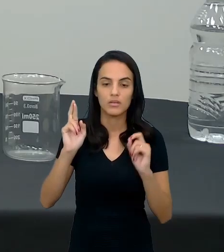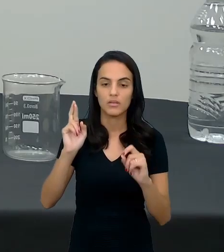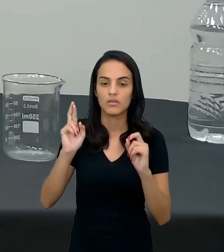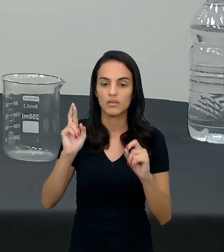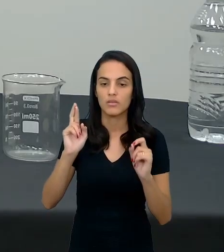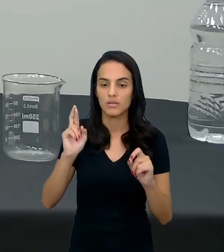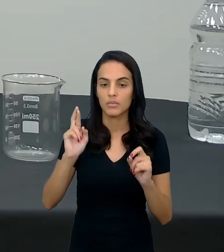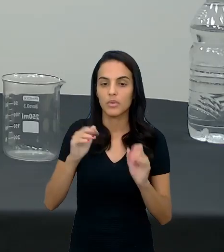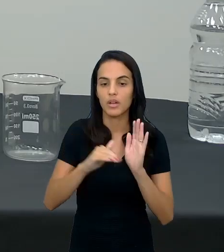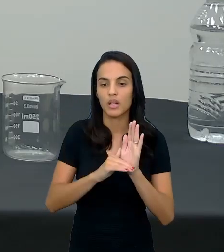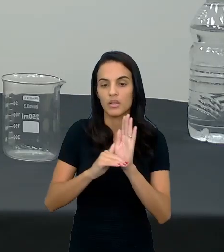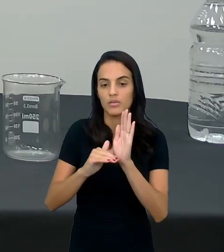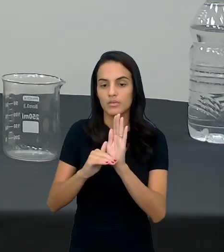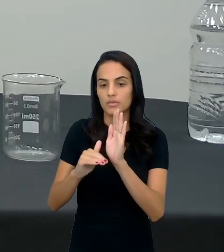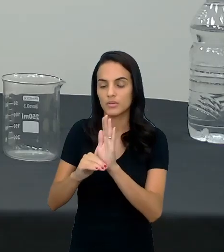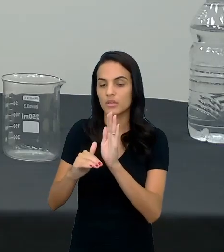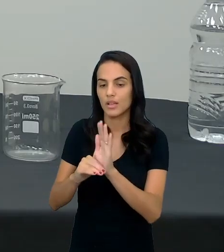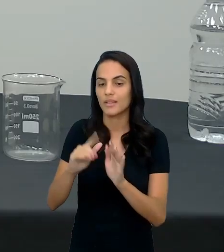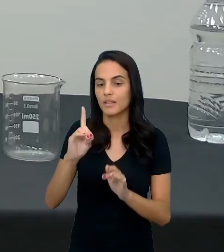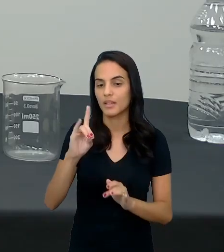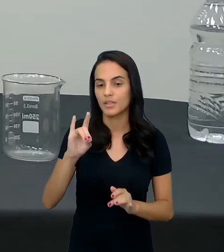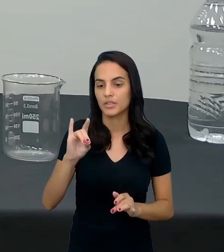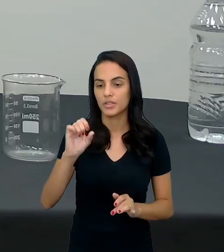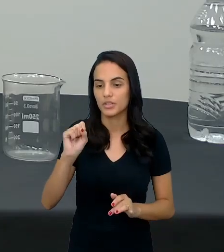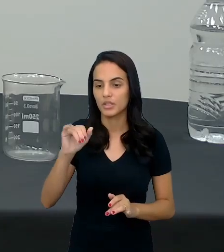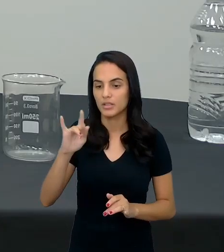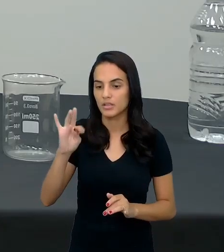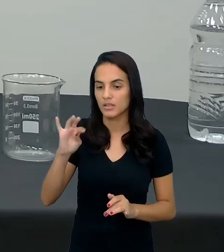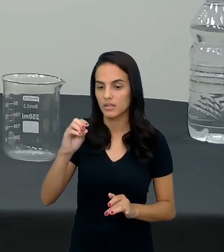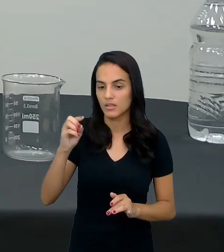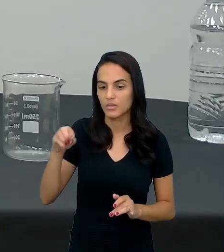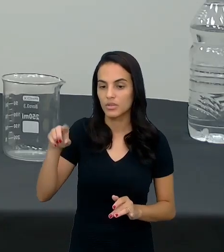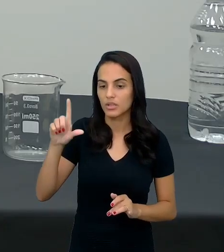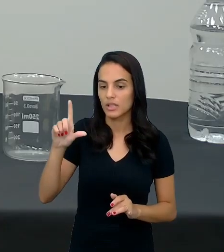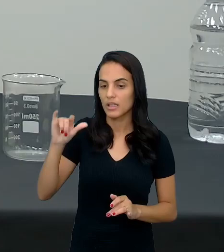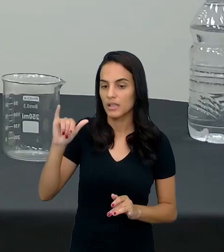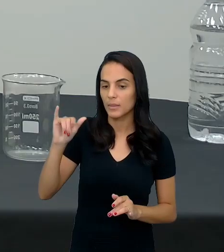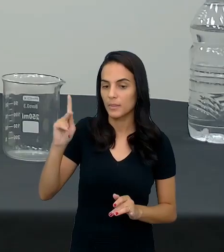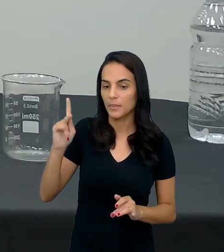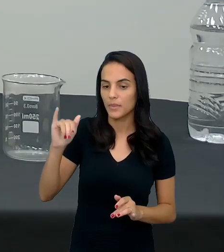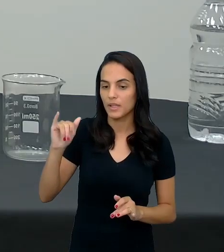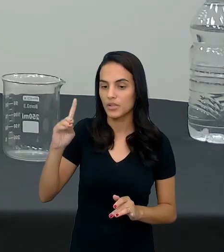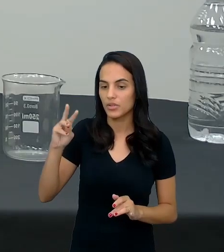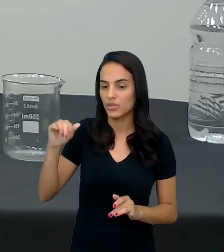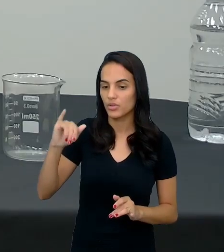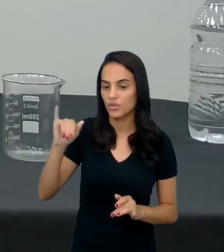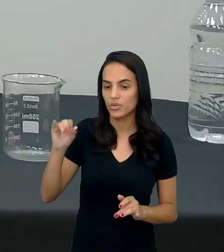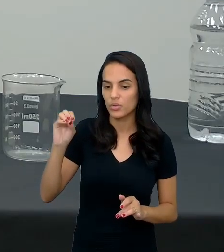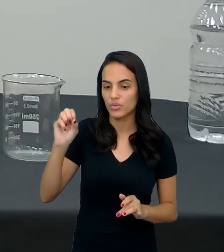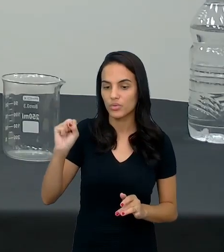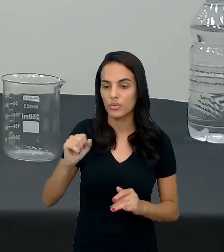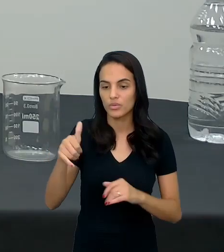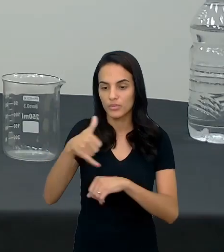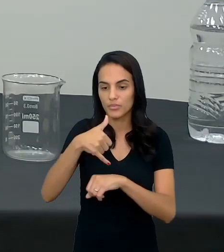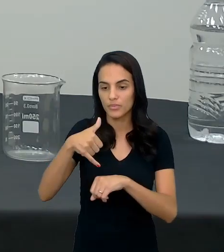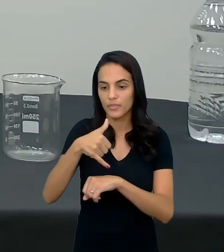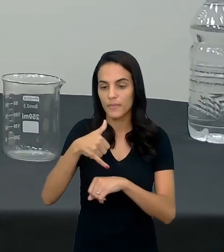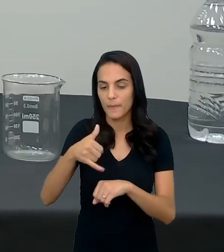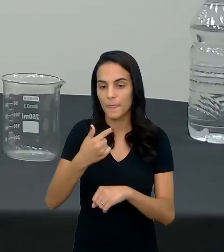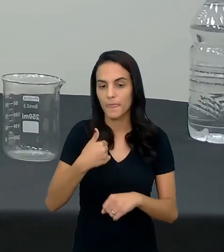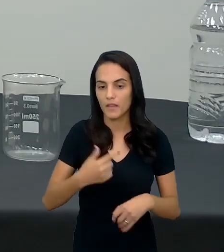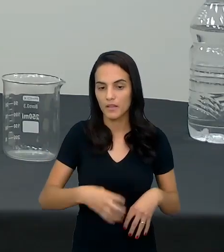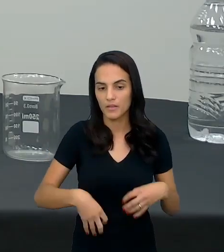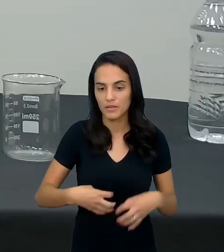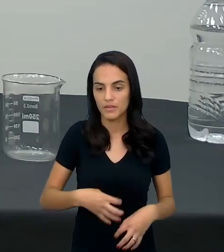por auxiliar na digestão de lipídios, na digestão de gorduras. E aí no intestino, né,